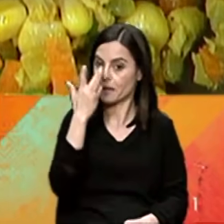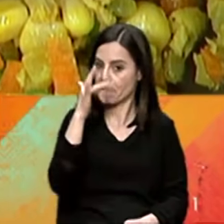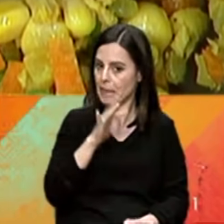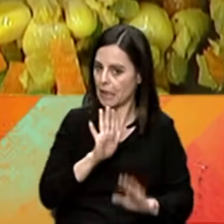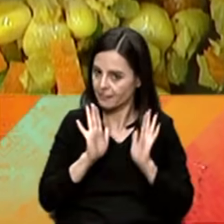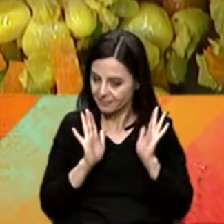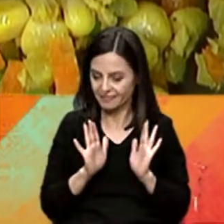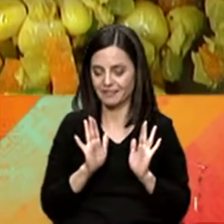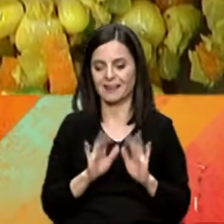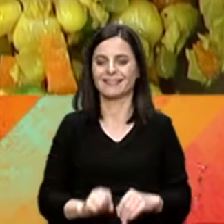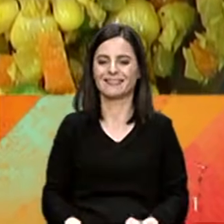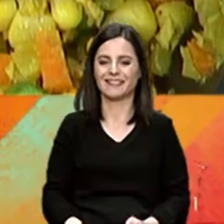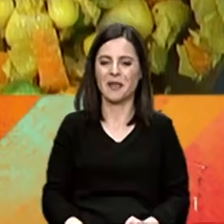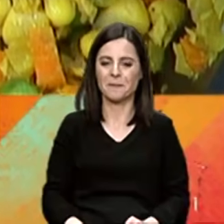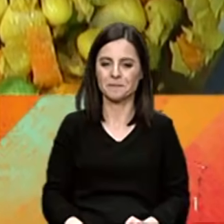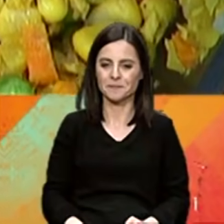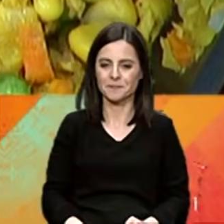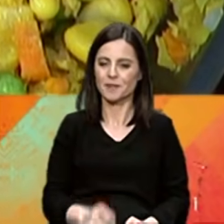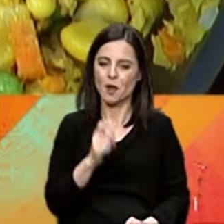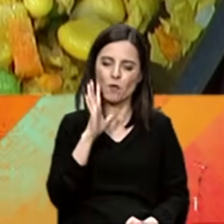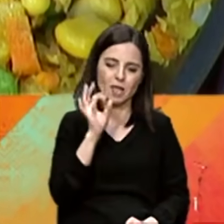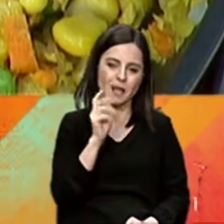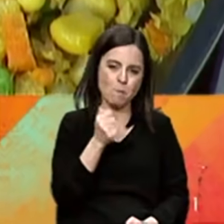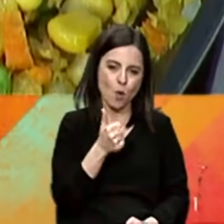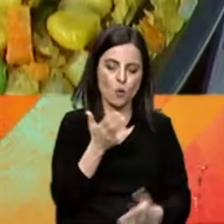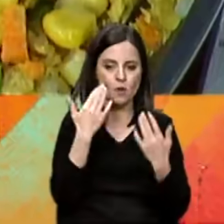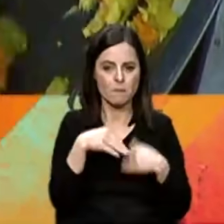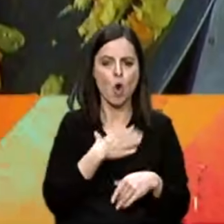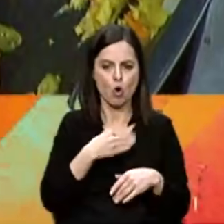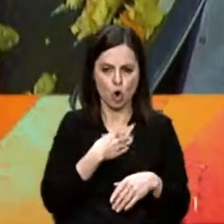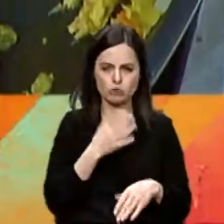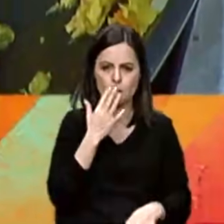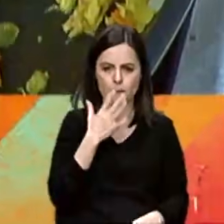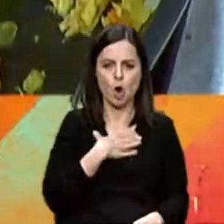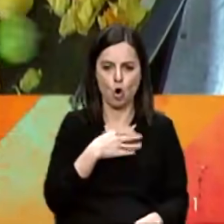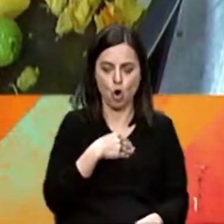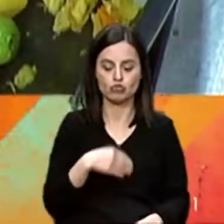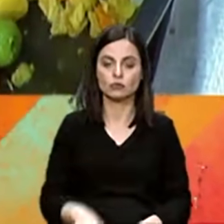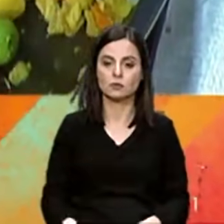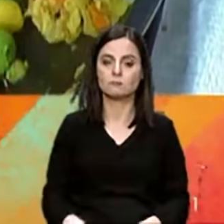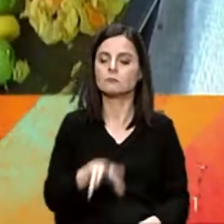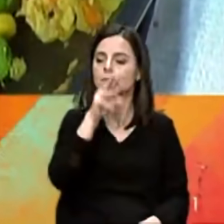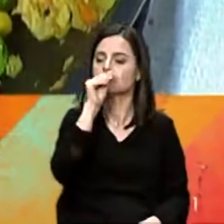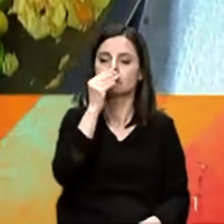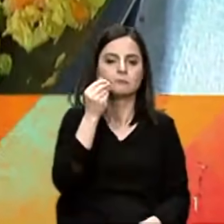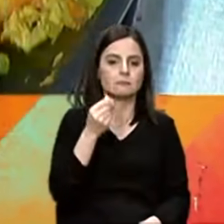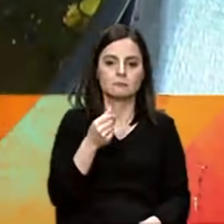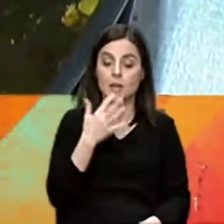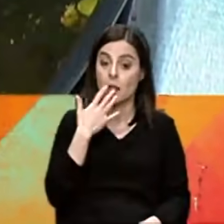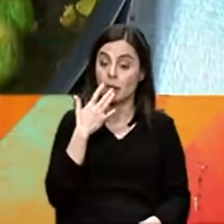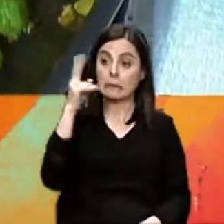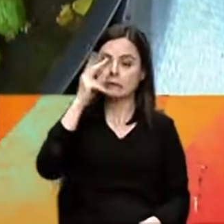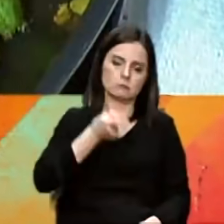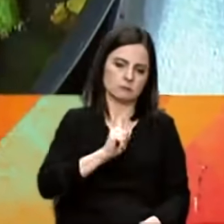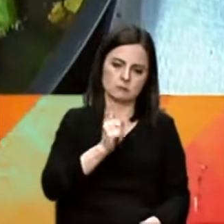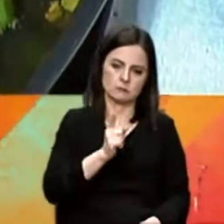Hoje é pimenta preta, vê se então se não coloco muita, mas eu também gosto de encontrar a pimenta. Não, podes. Essa olha, não é tão picante. Bem. É, não é tão picante e a